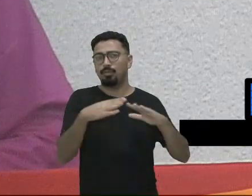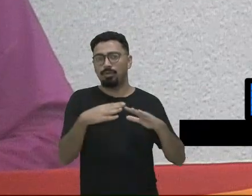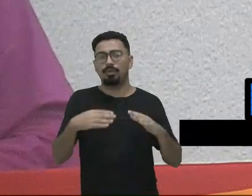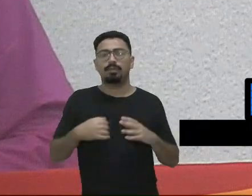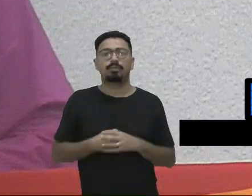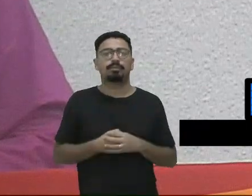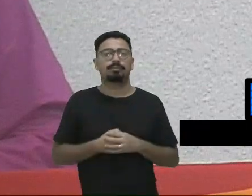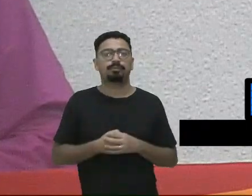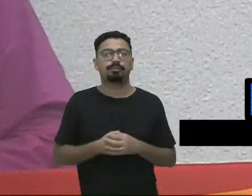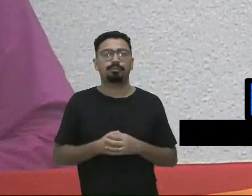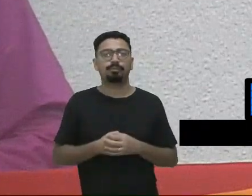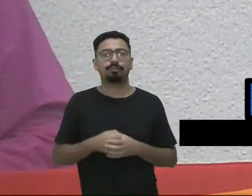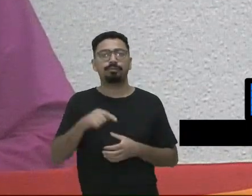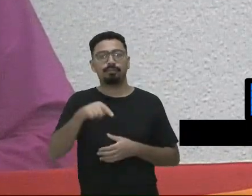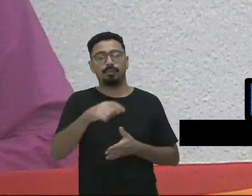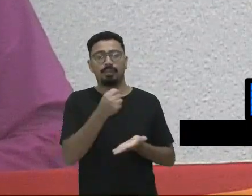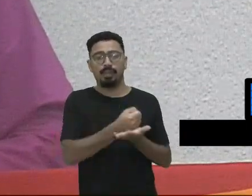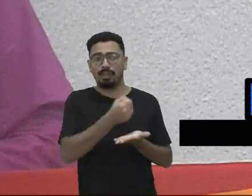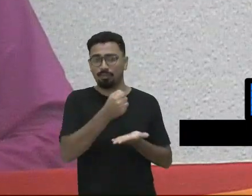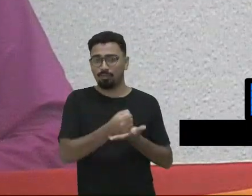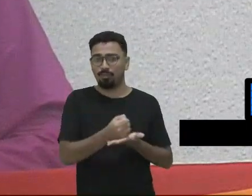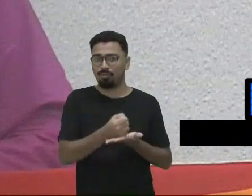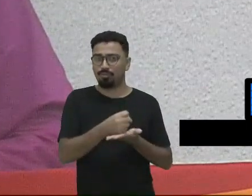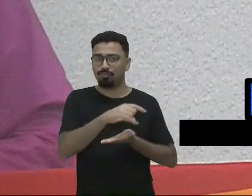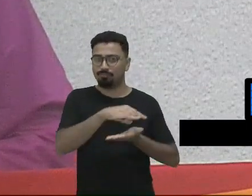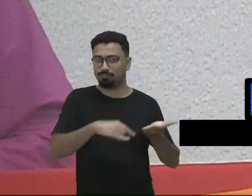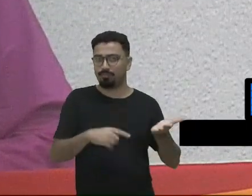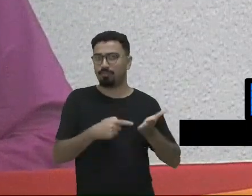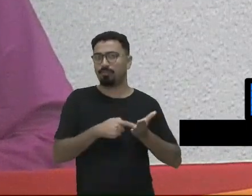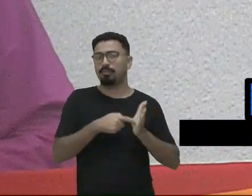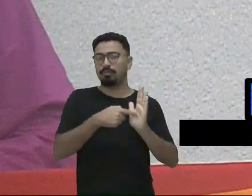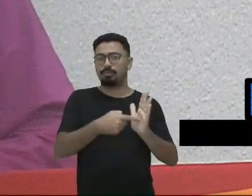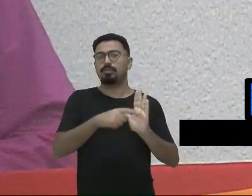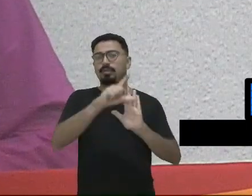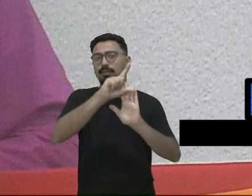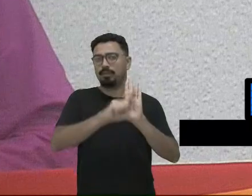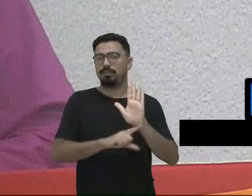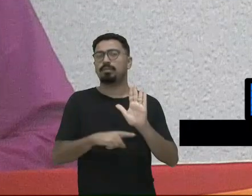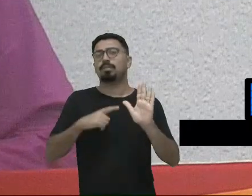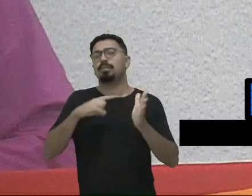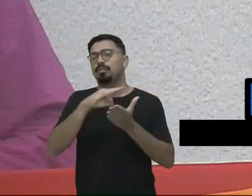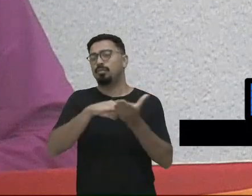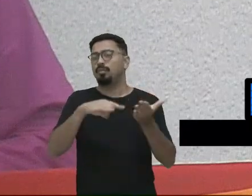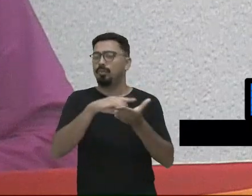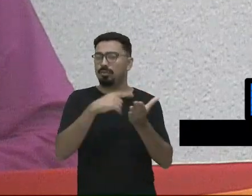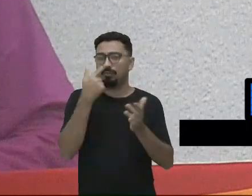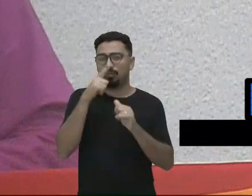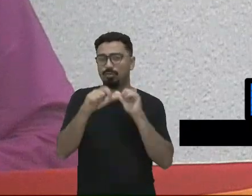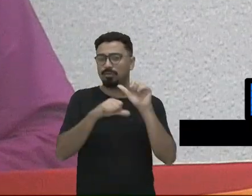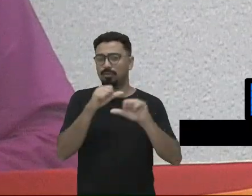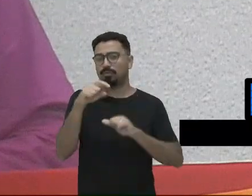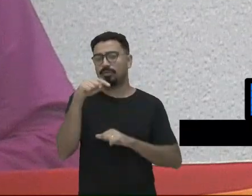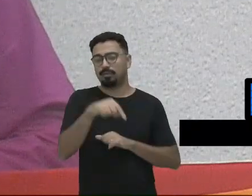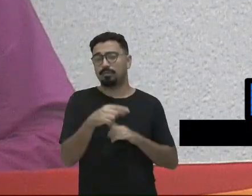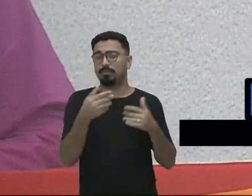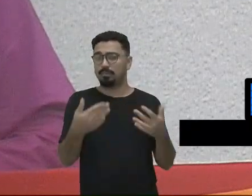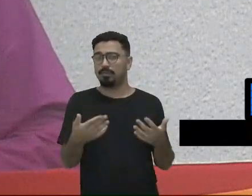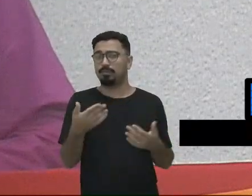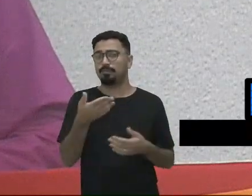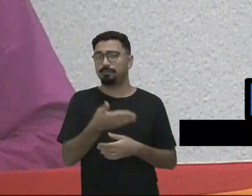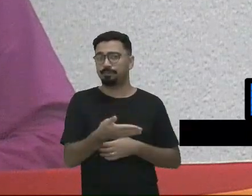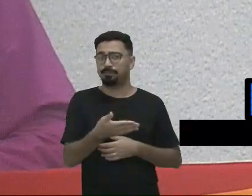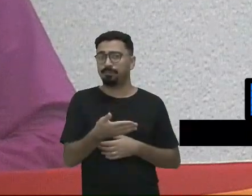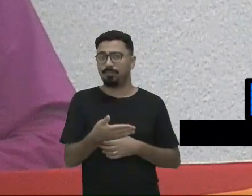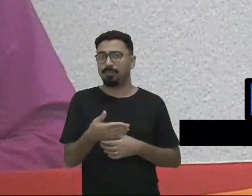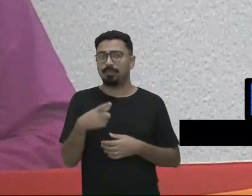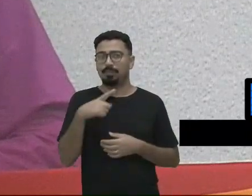E, dentro deste cartório, serão apresentados uma lista de documentos necessários para fazer essa alteração. Isso se referindo à